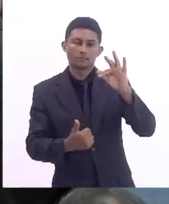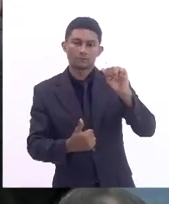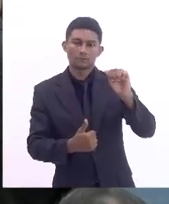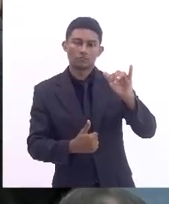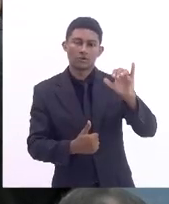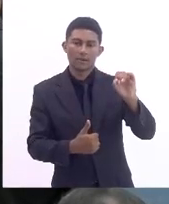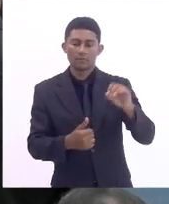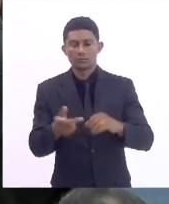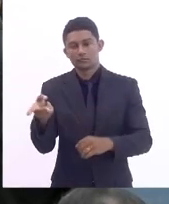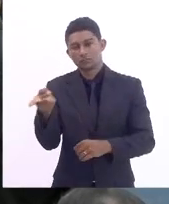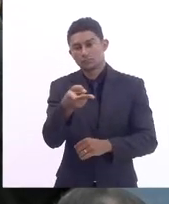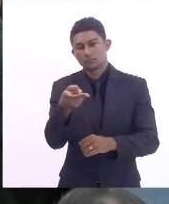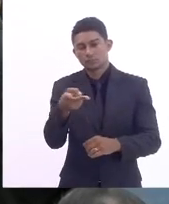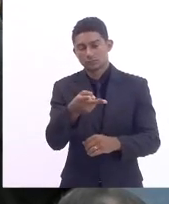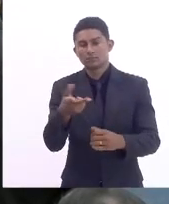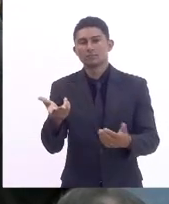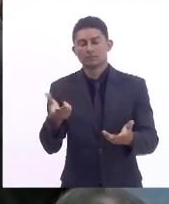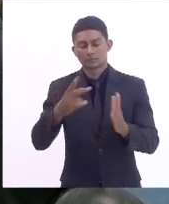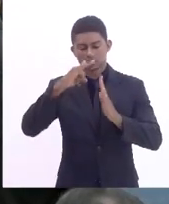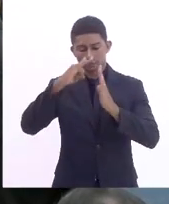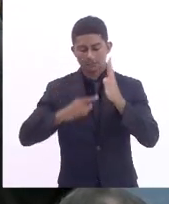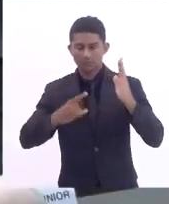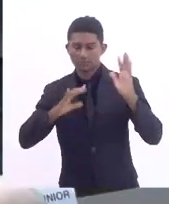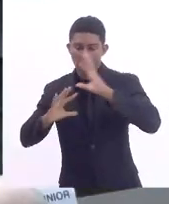para receberem o termo de Posse